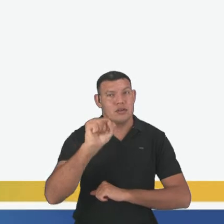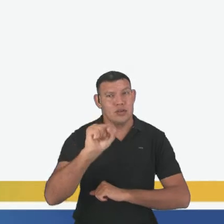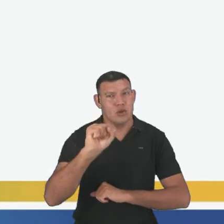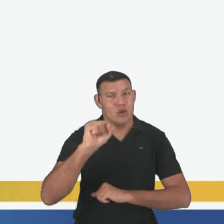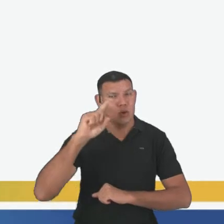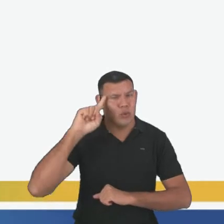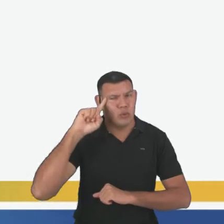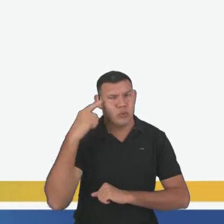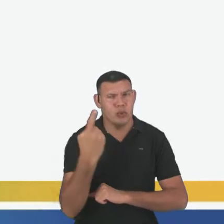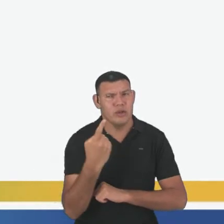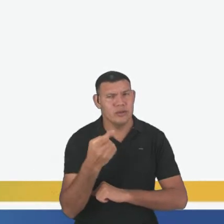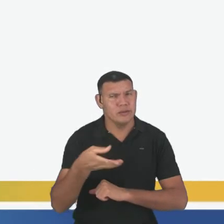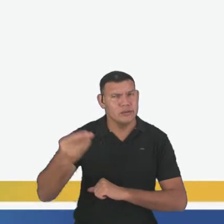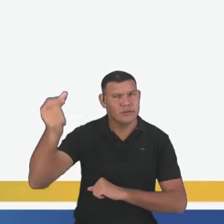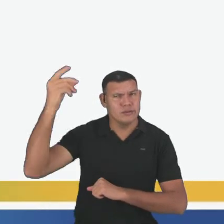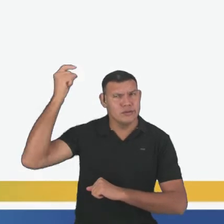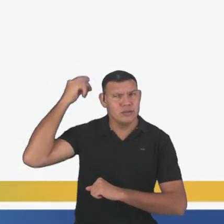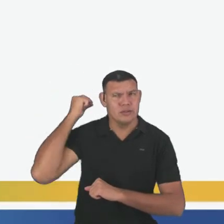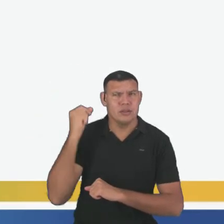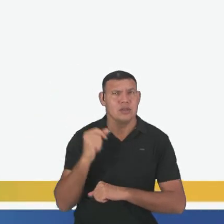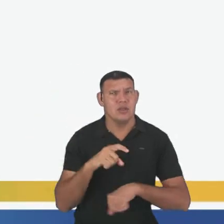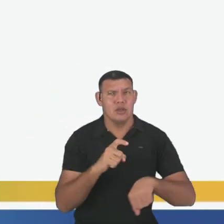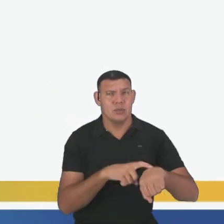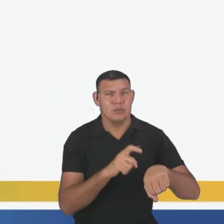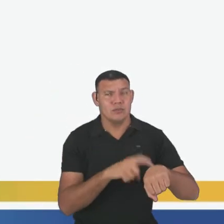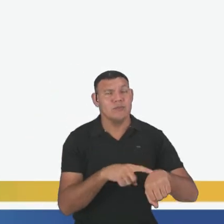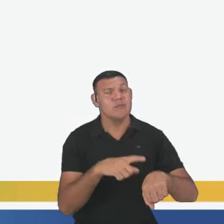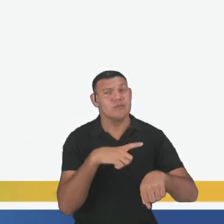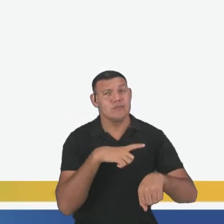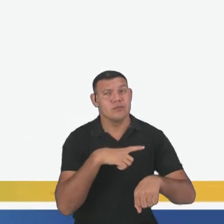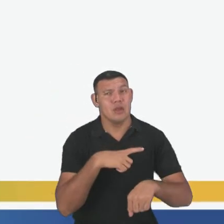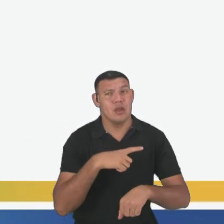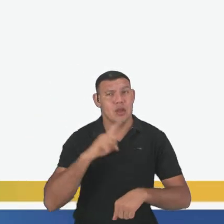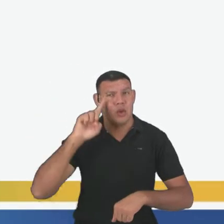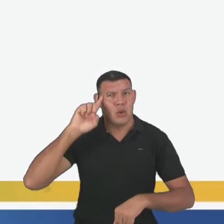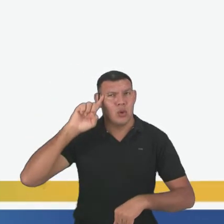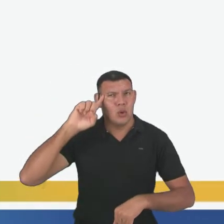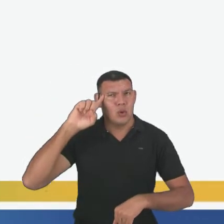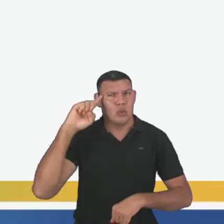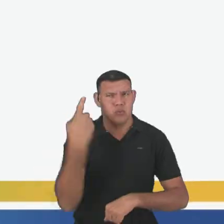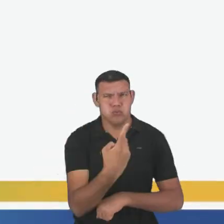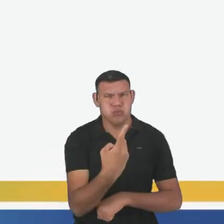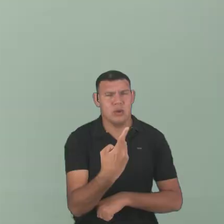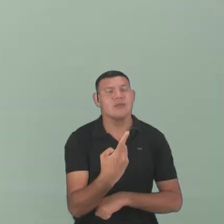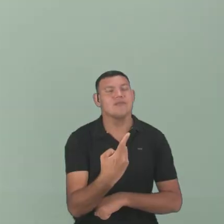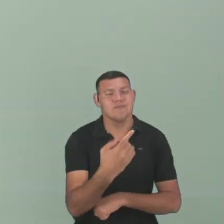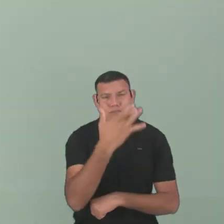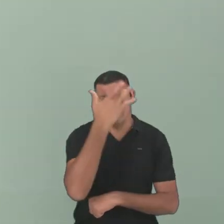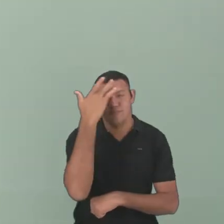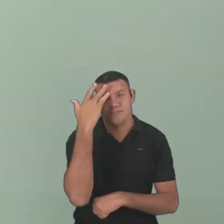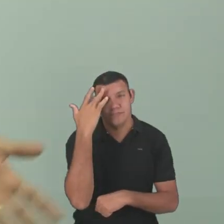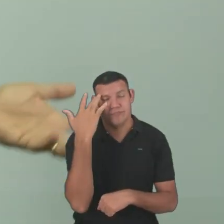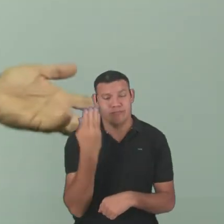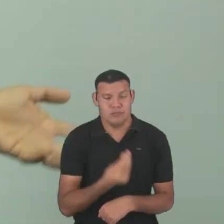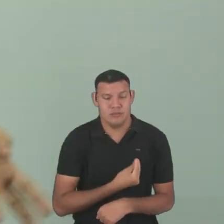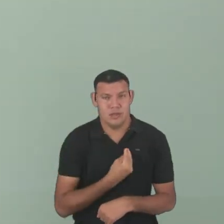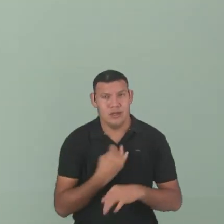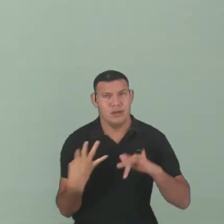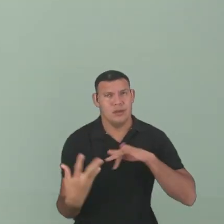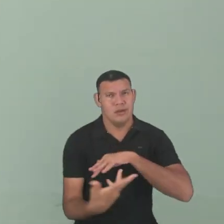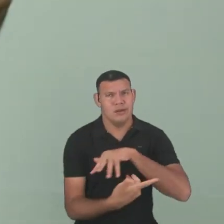e nesse período estima-se que havia apenas 1 milhão de pessoas vivendo no mundo. Hoje 1 milhão